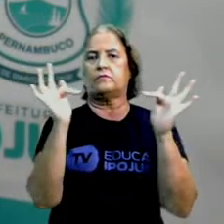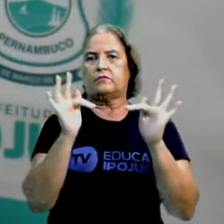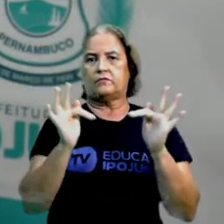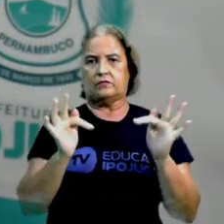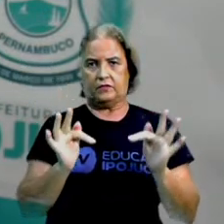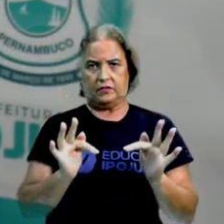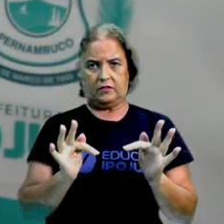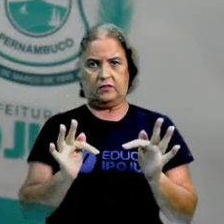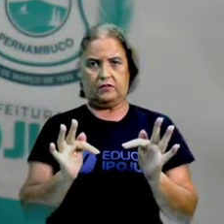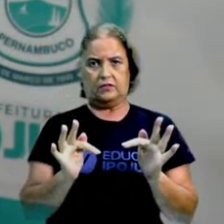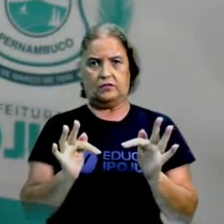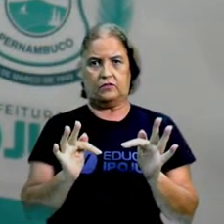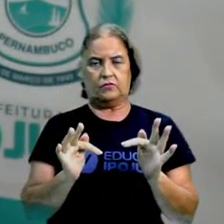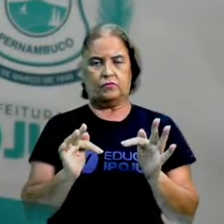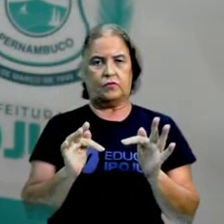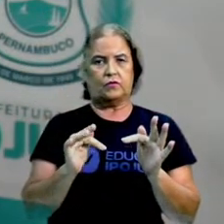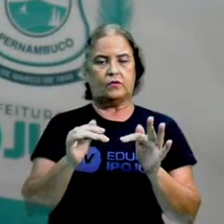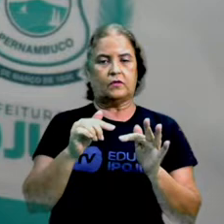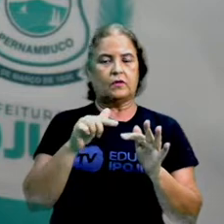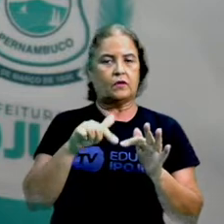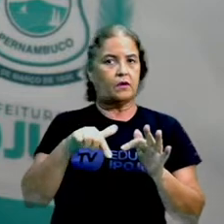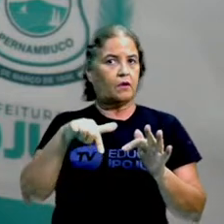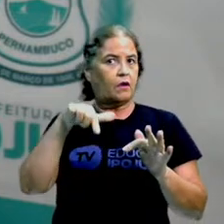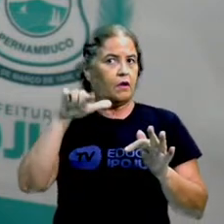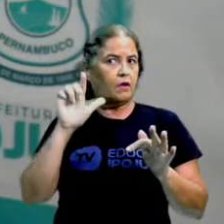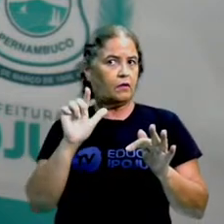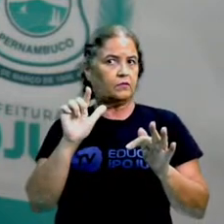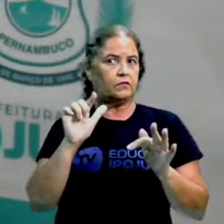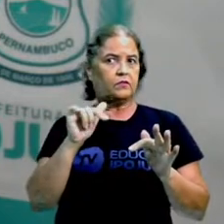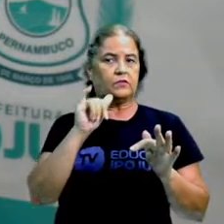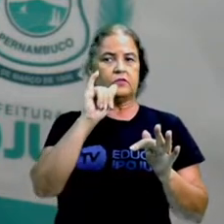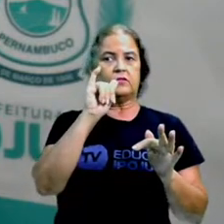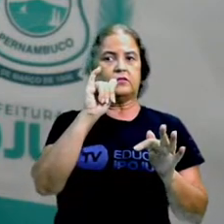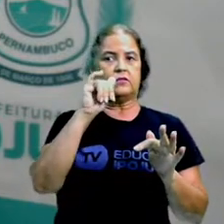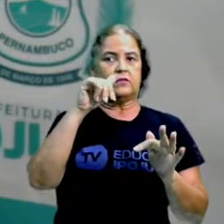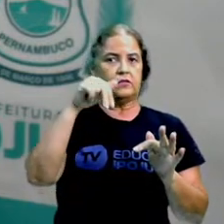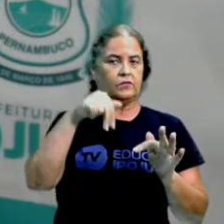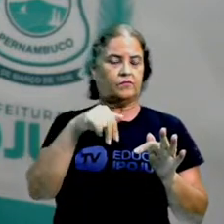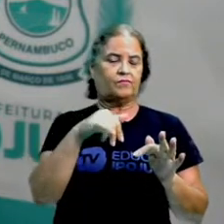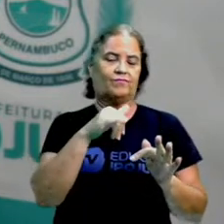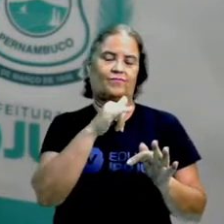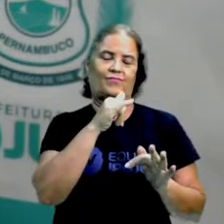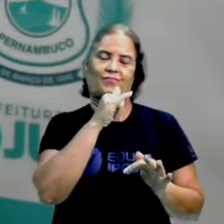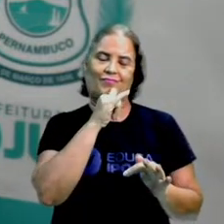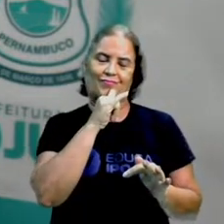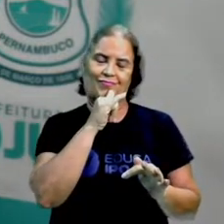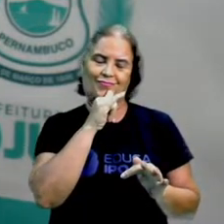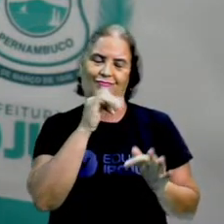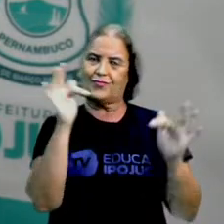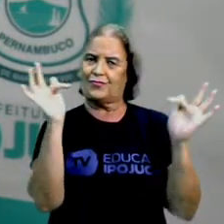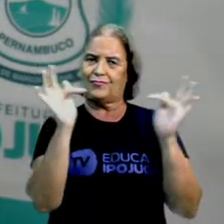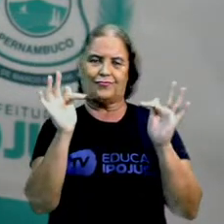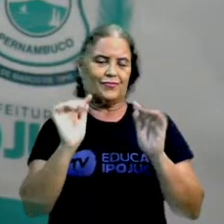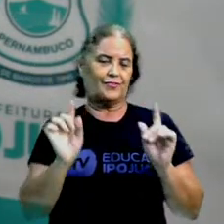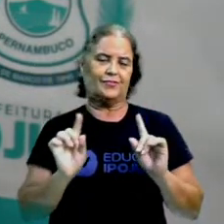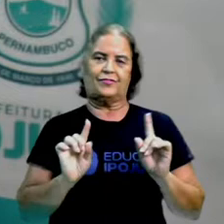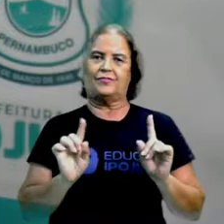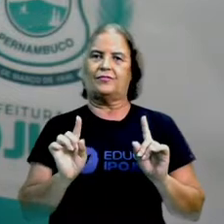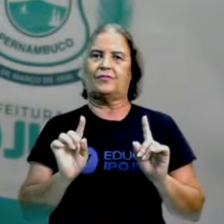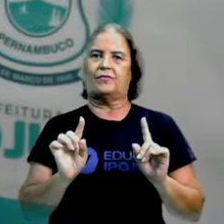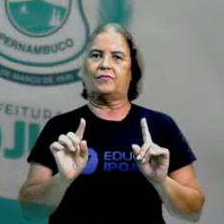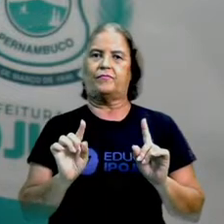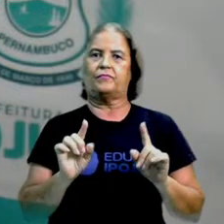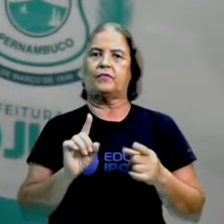colocar um prefixo in para infeliz, né? Já mudou a palavra, e posso colocar também